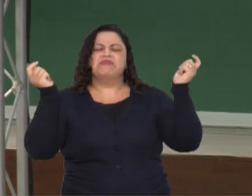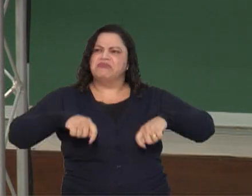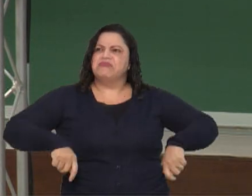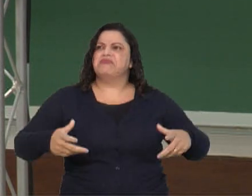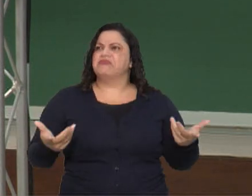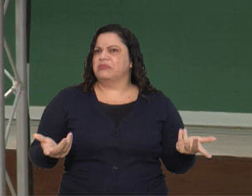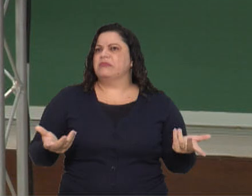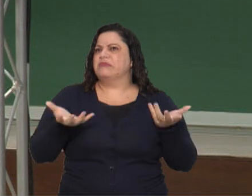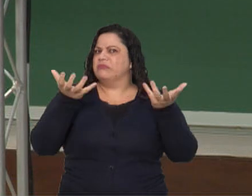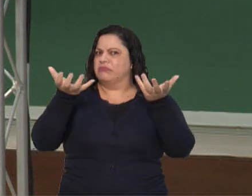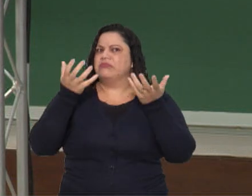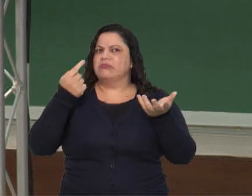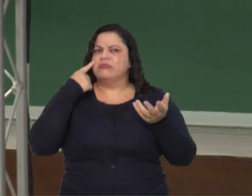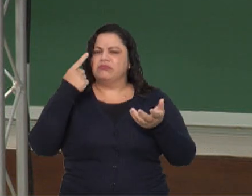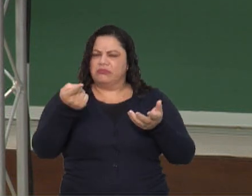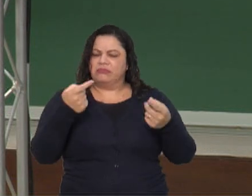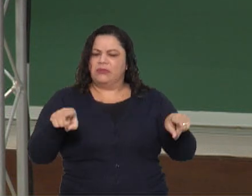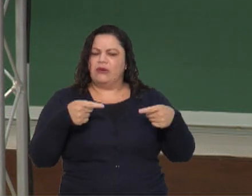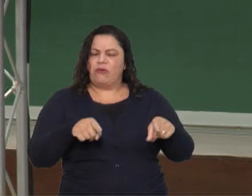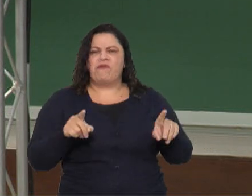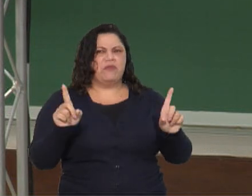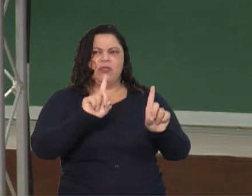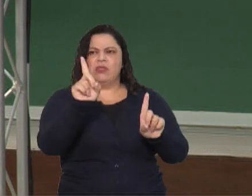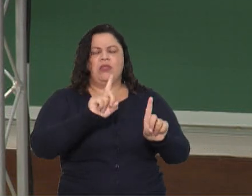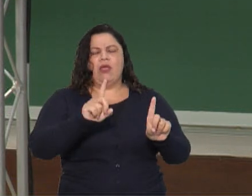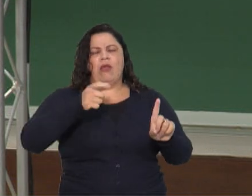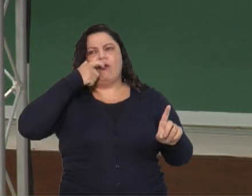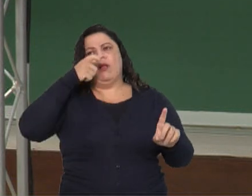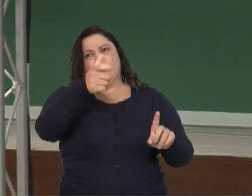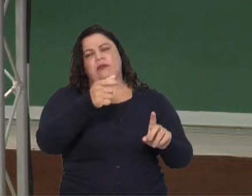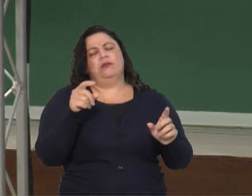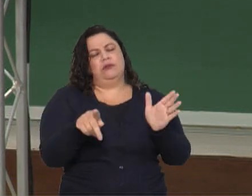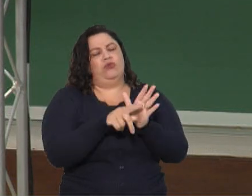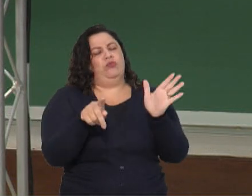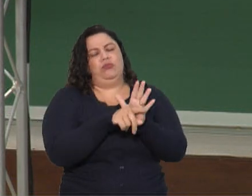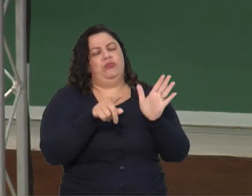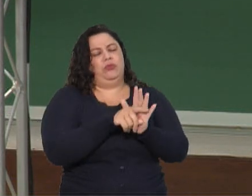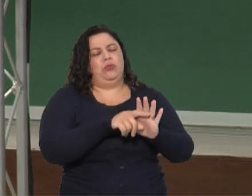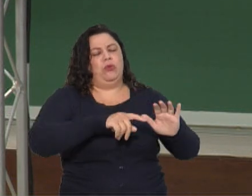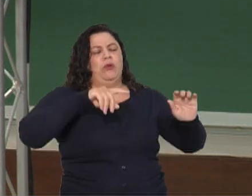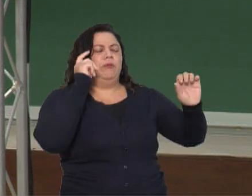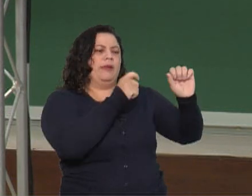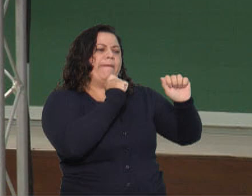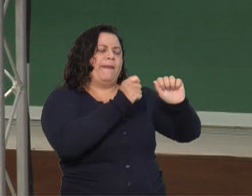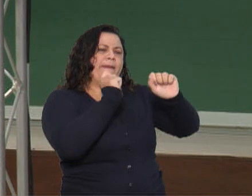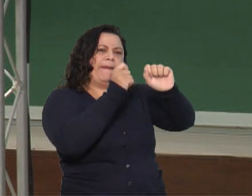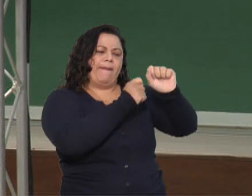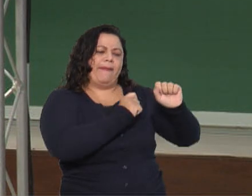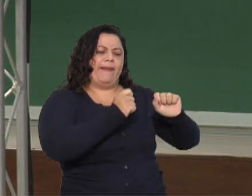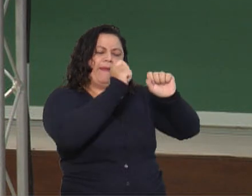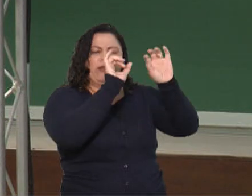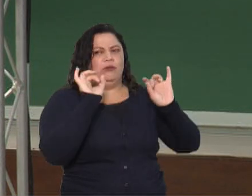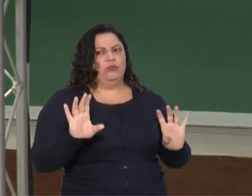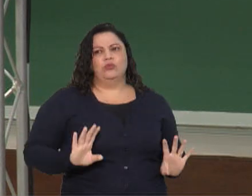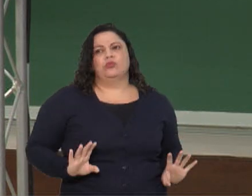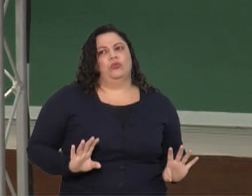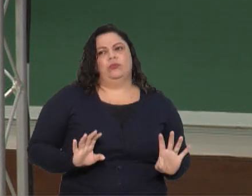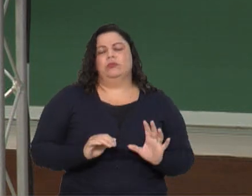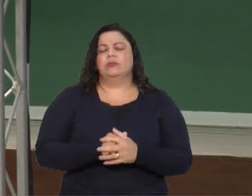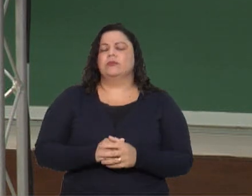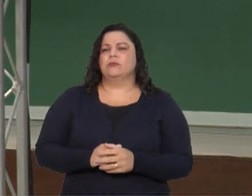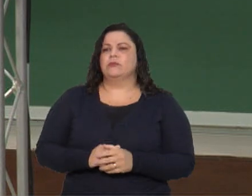som? Não, ele tem a intenção de martelar aquela tábua, de martelar aqueles pregos. Então, o som ali